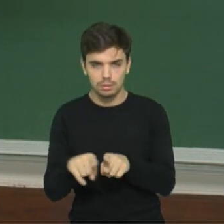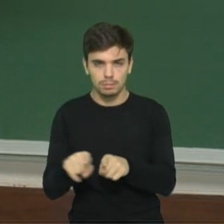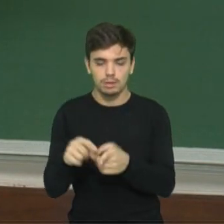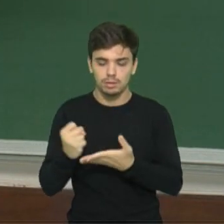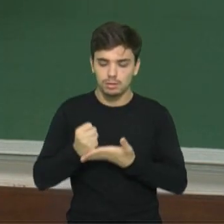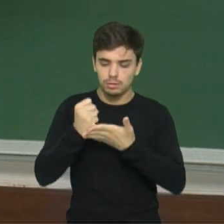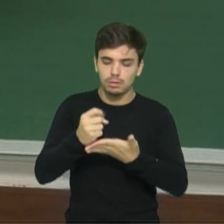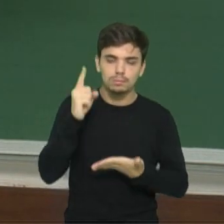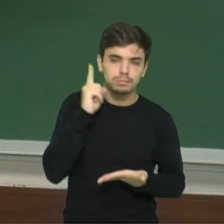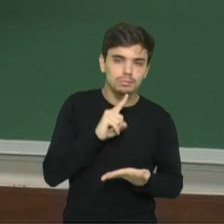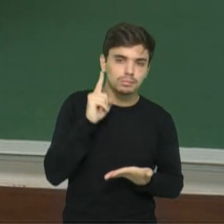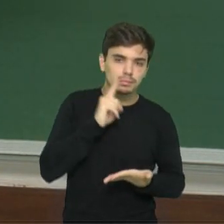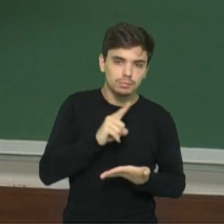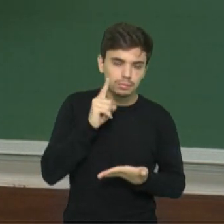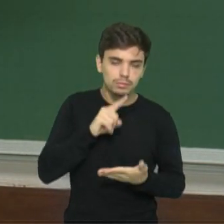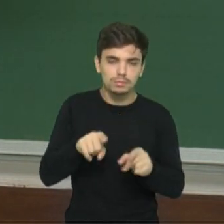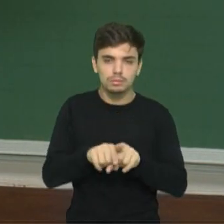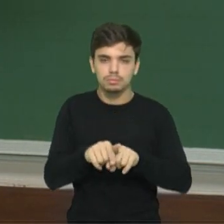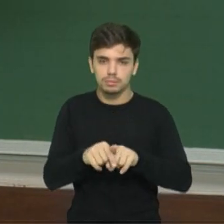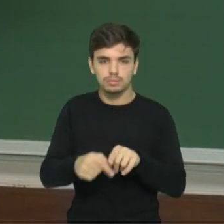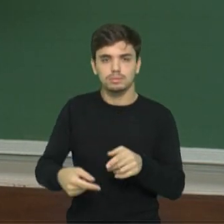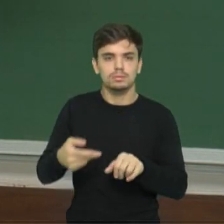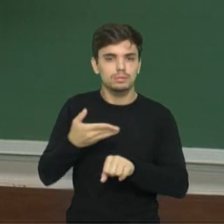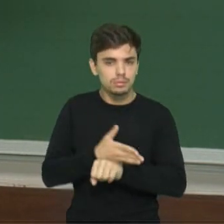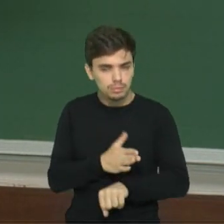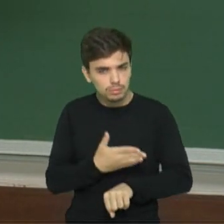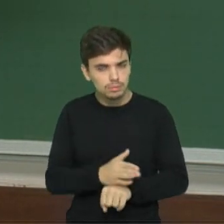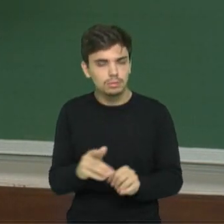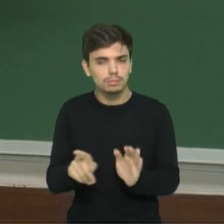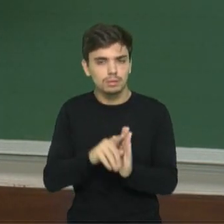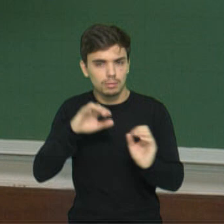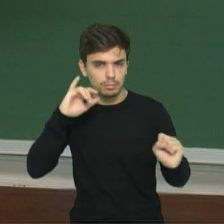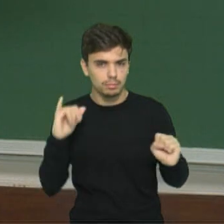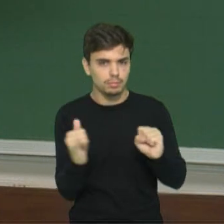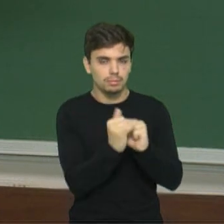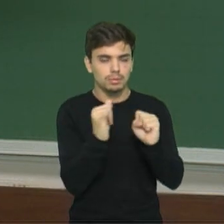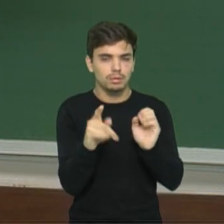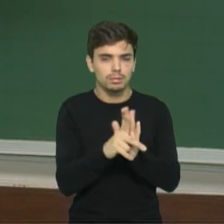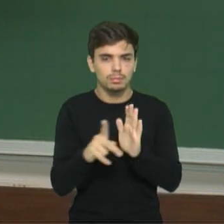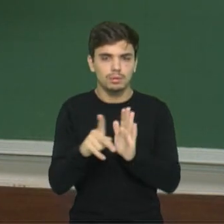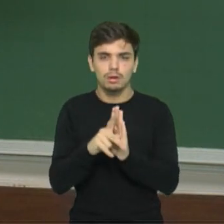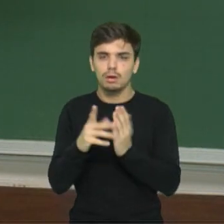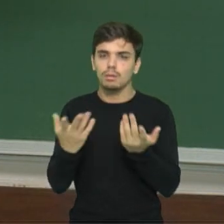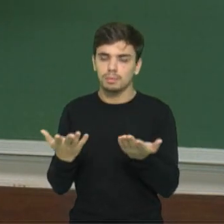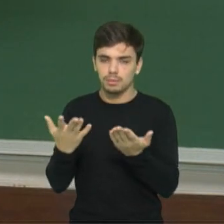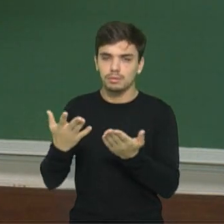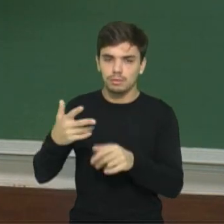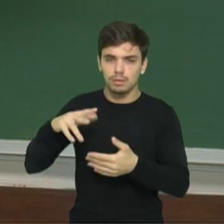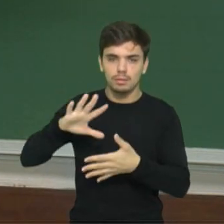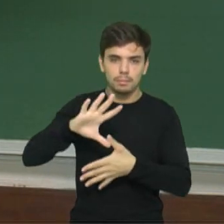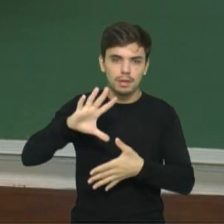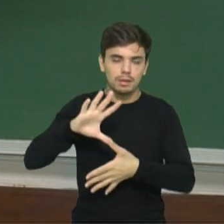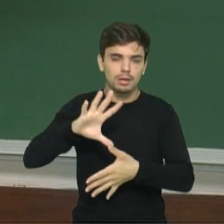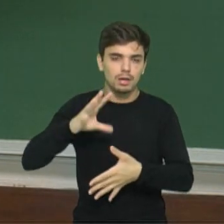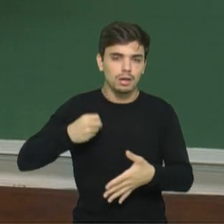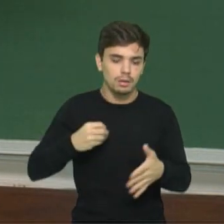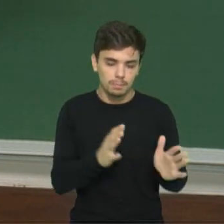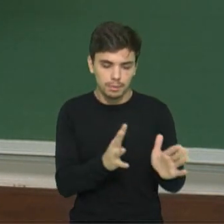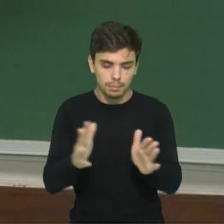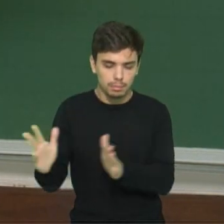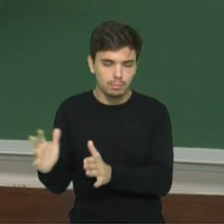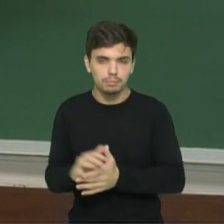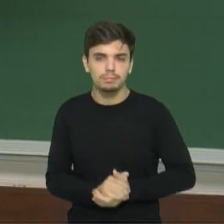apoio dos Estados Unidos, um ensaio geral para os golpes militares que a América viveria ao longo da sua